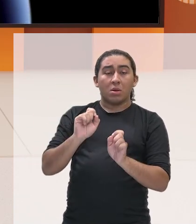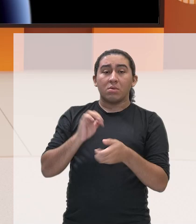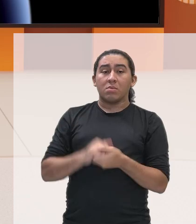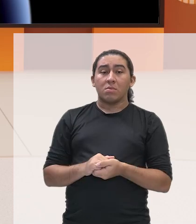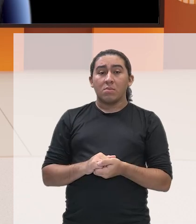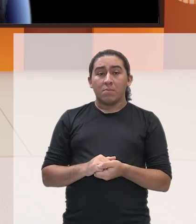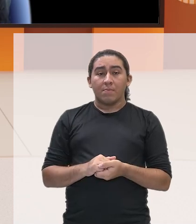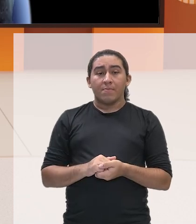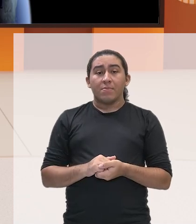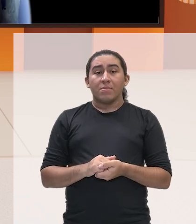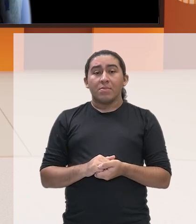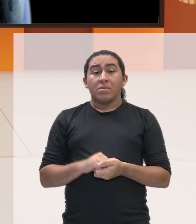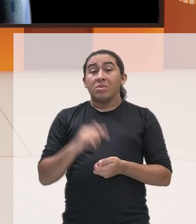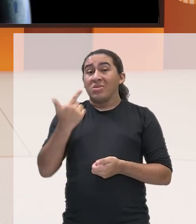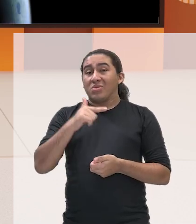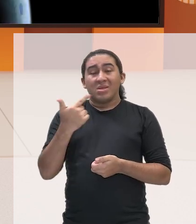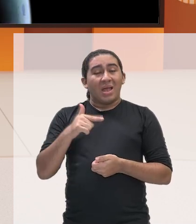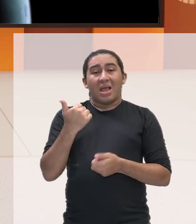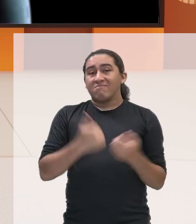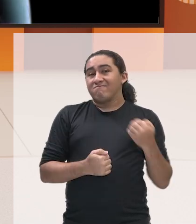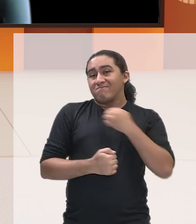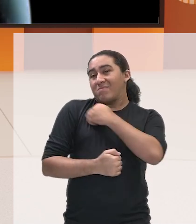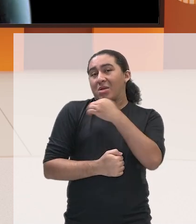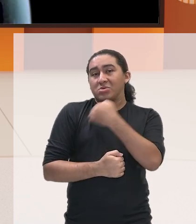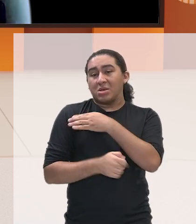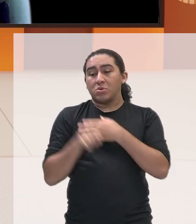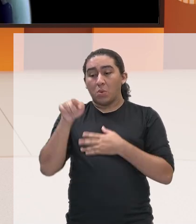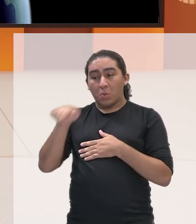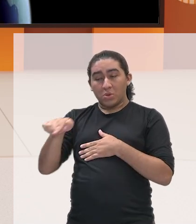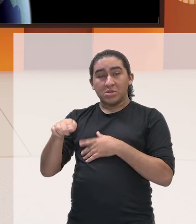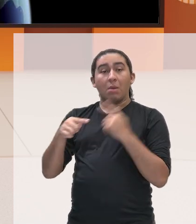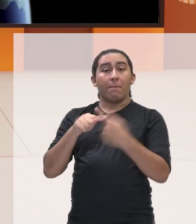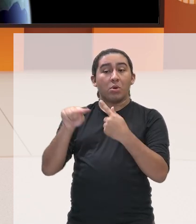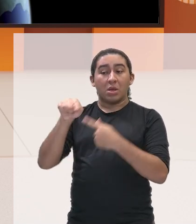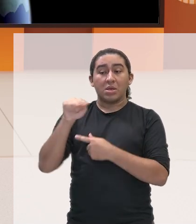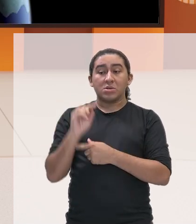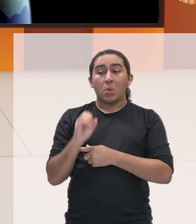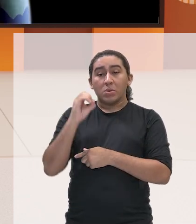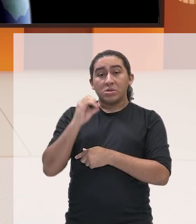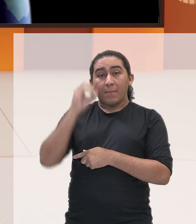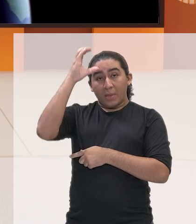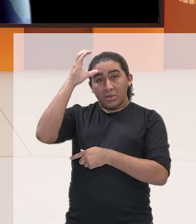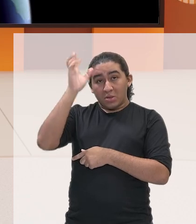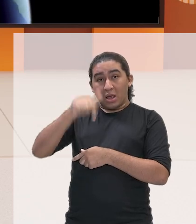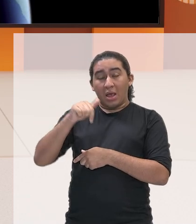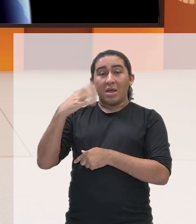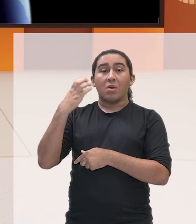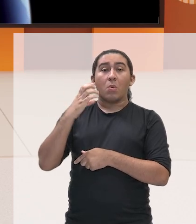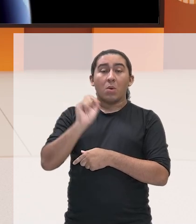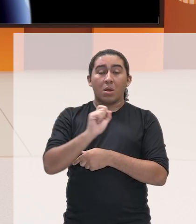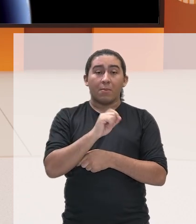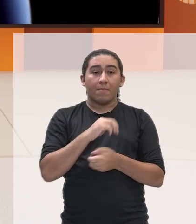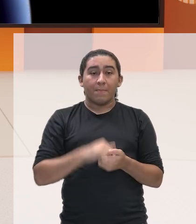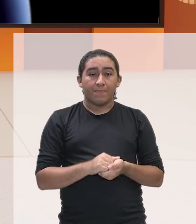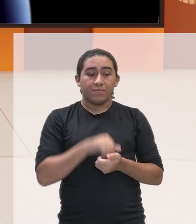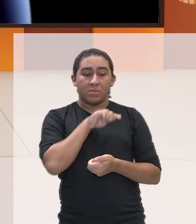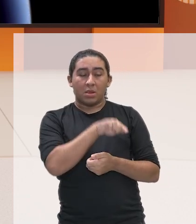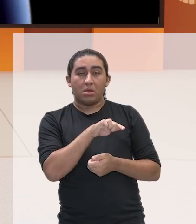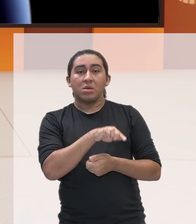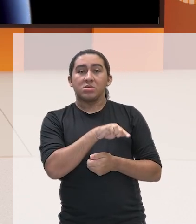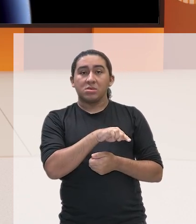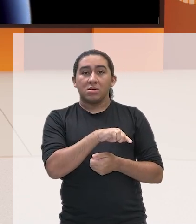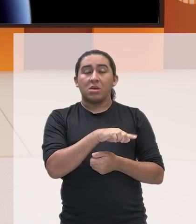ridicularizado, não pode ter preconceito, porque esse conhecimento, chamado conhecimento do senso comum, ele pode